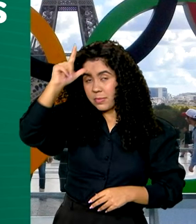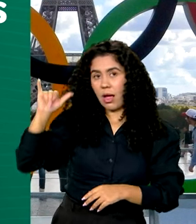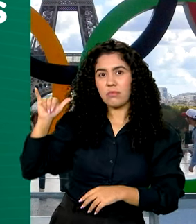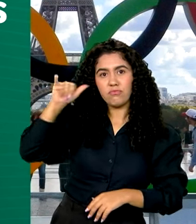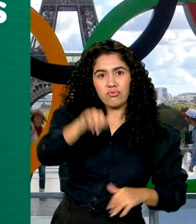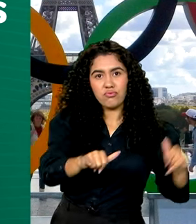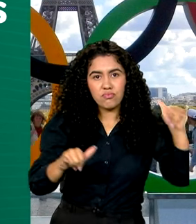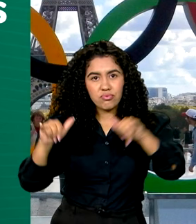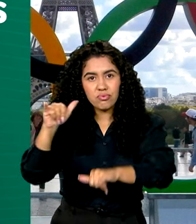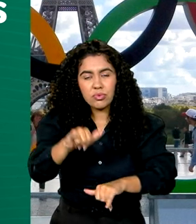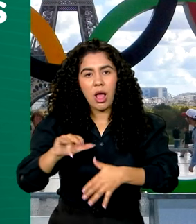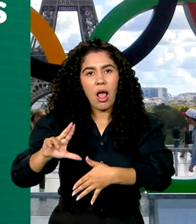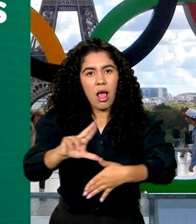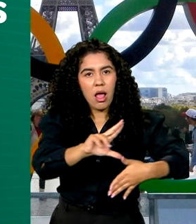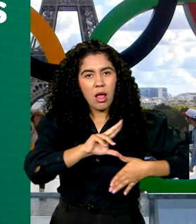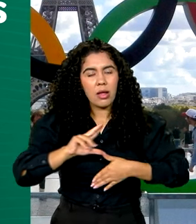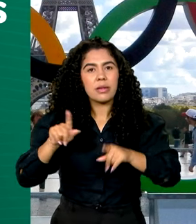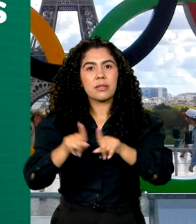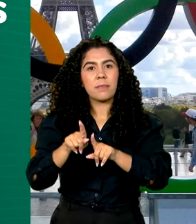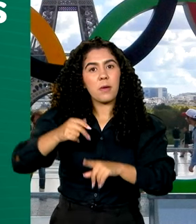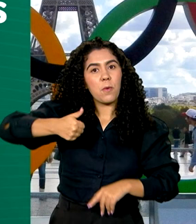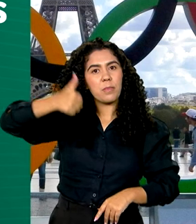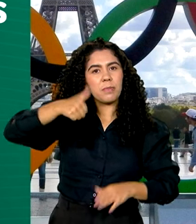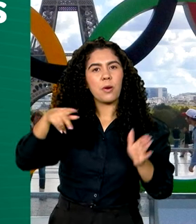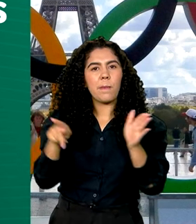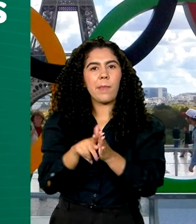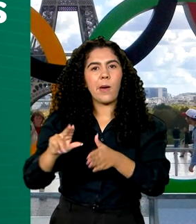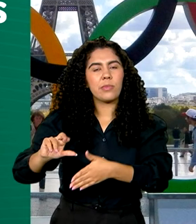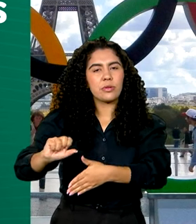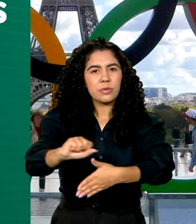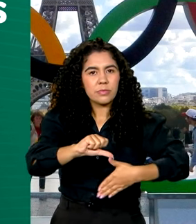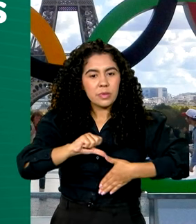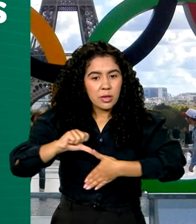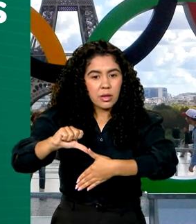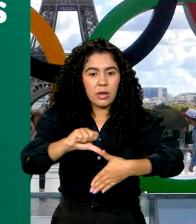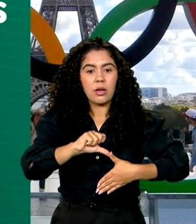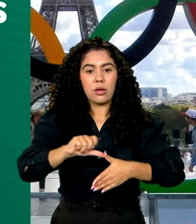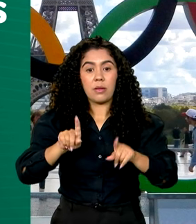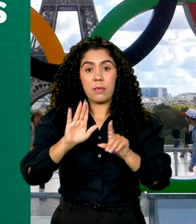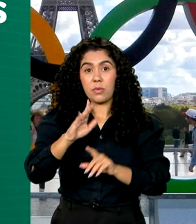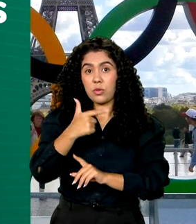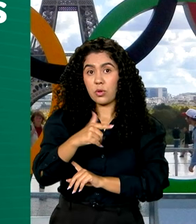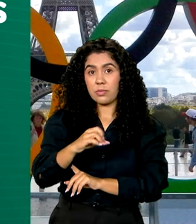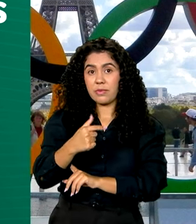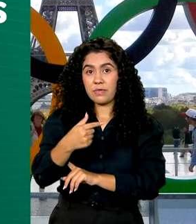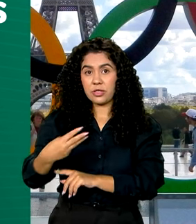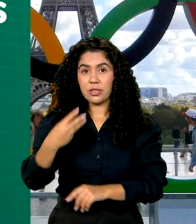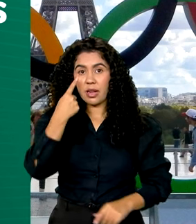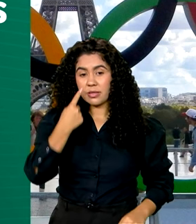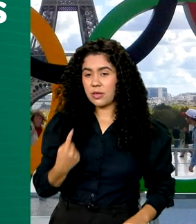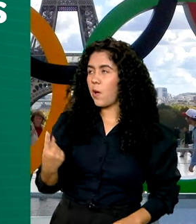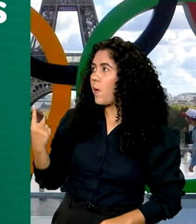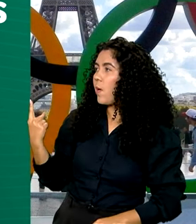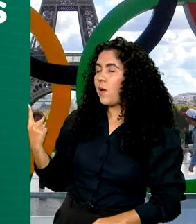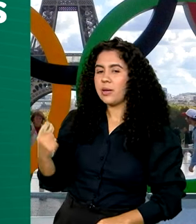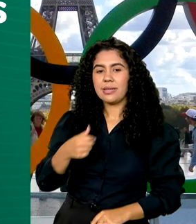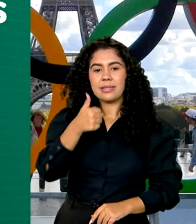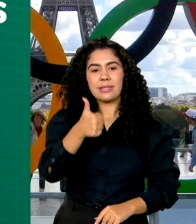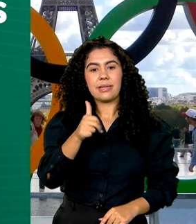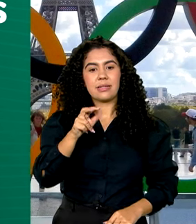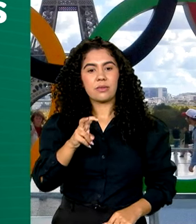Latina e o primeiro na América do Sul. Em 2023, 158 mil alemães estiveram no